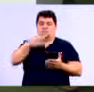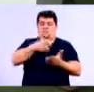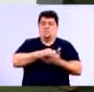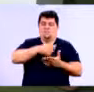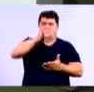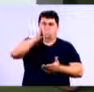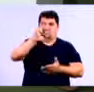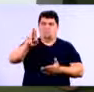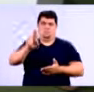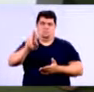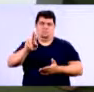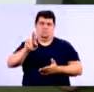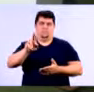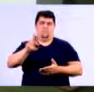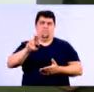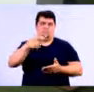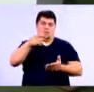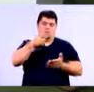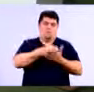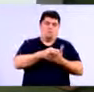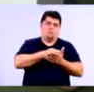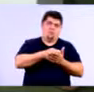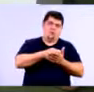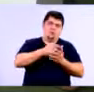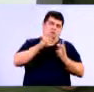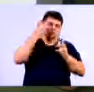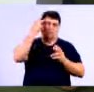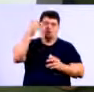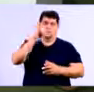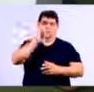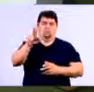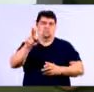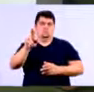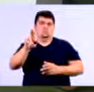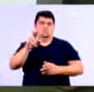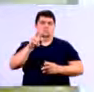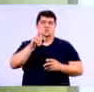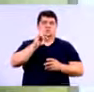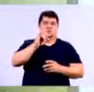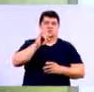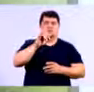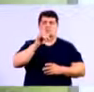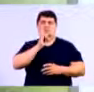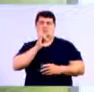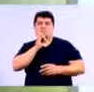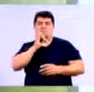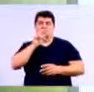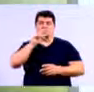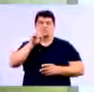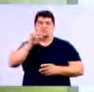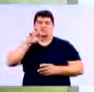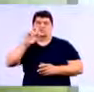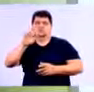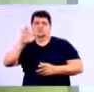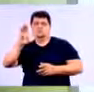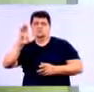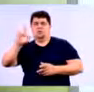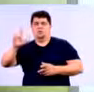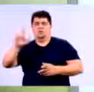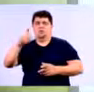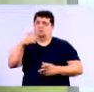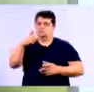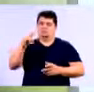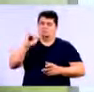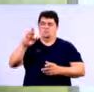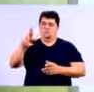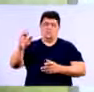renda? Perde muito dinheiro? Então, você paga a alíquota do imposto de renda. Se for no plano VGBL, Vida Geradora de Benefício Livre, você não tem incentivo do